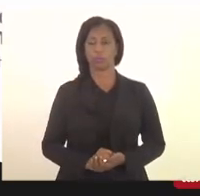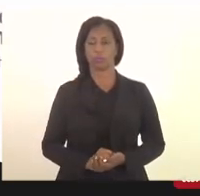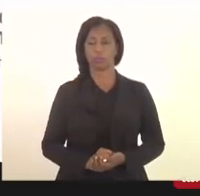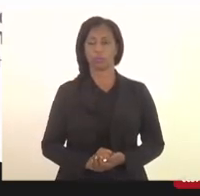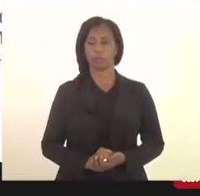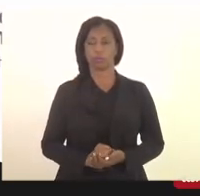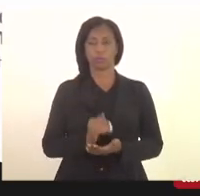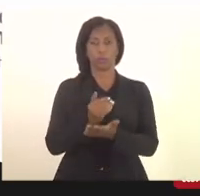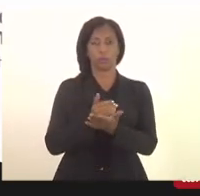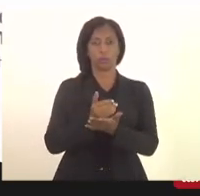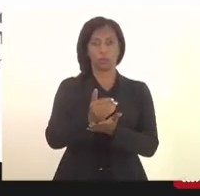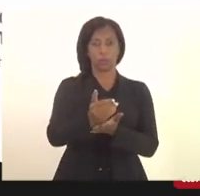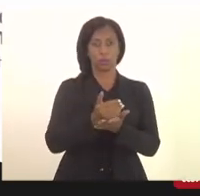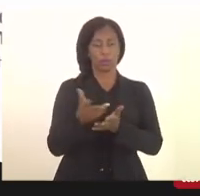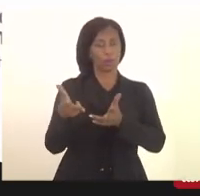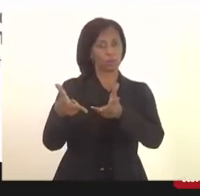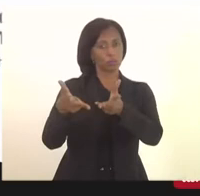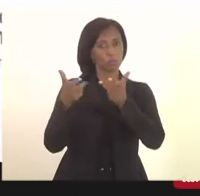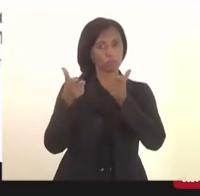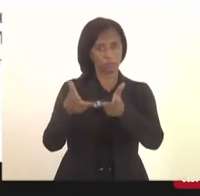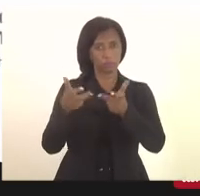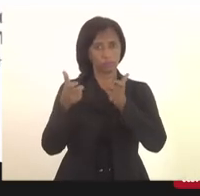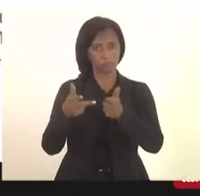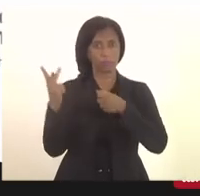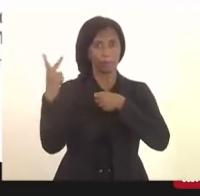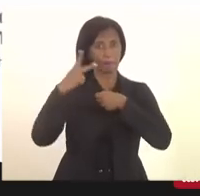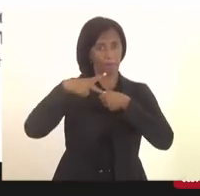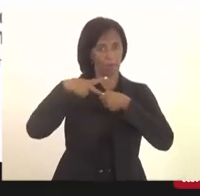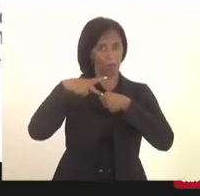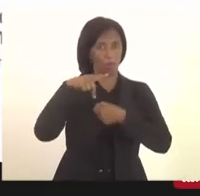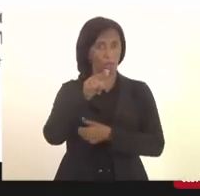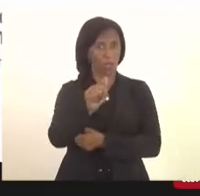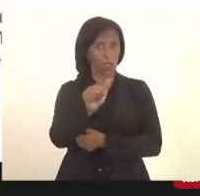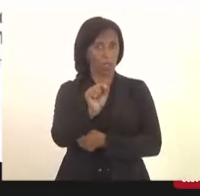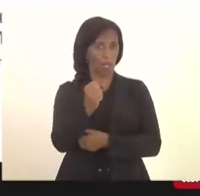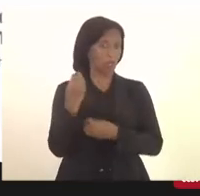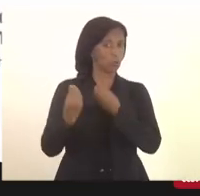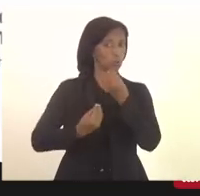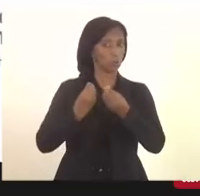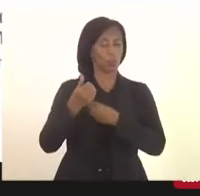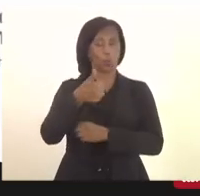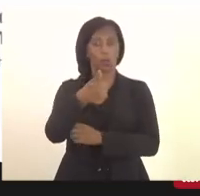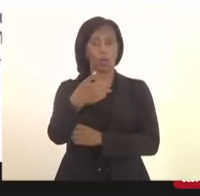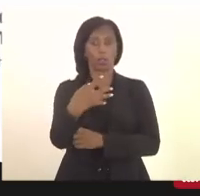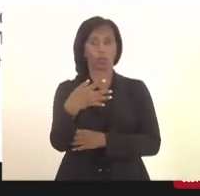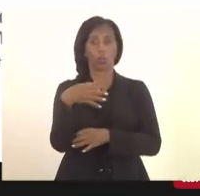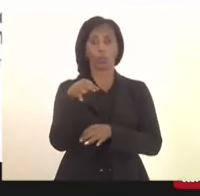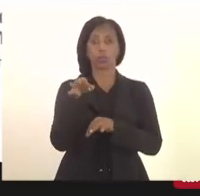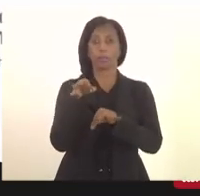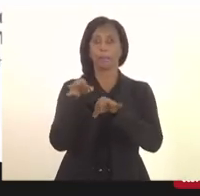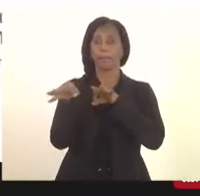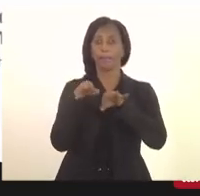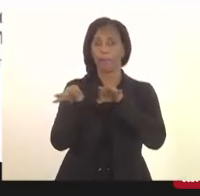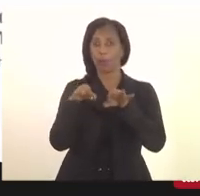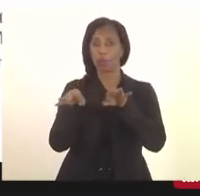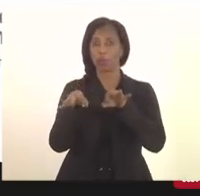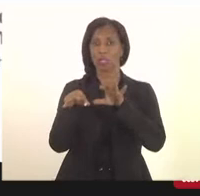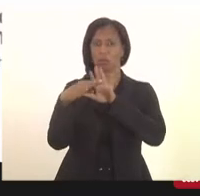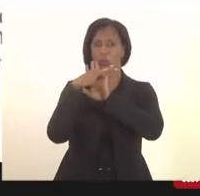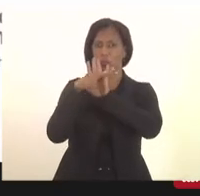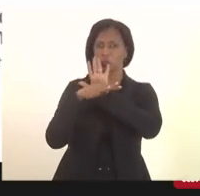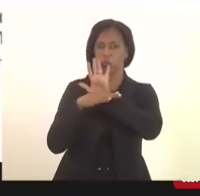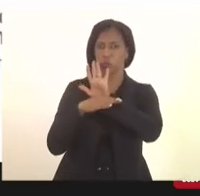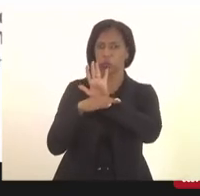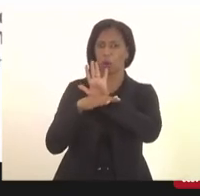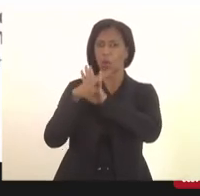a começar pela exploração e produção de petróleo e gás, com 14 projetos-chave ao redor do mundo, entre os quais o